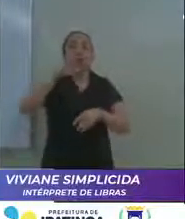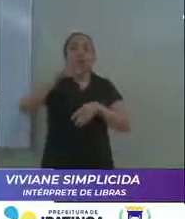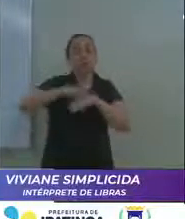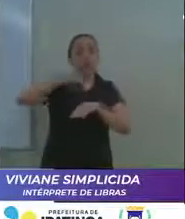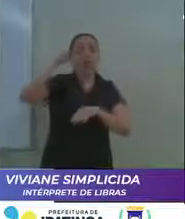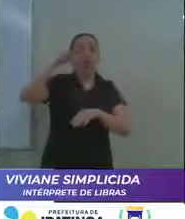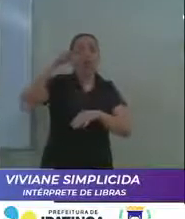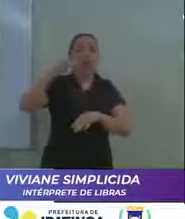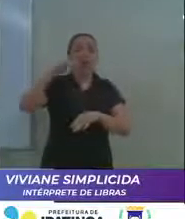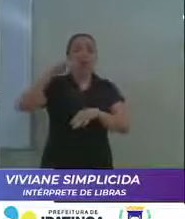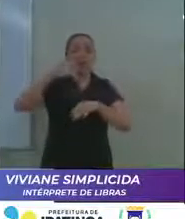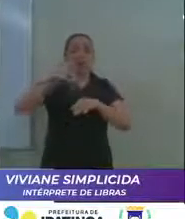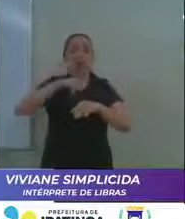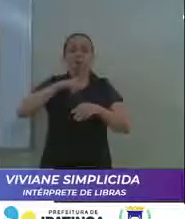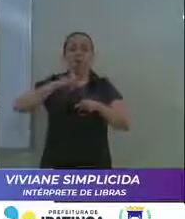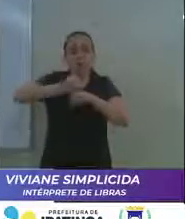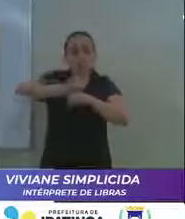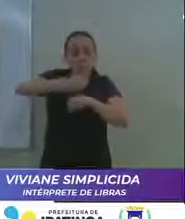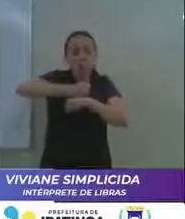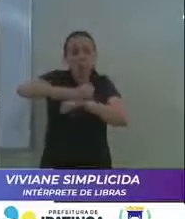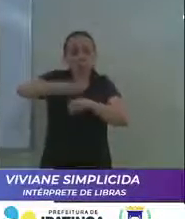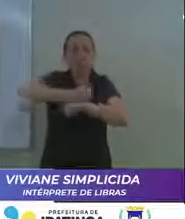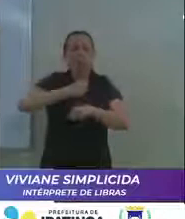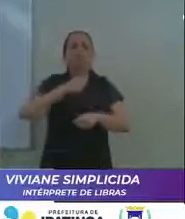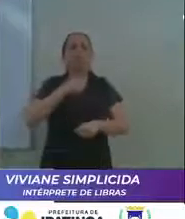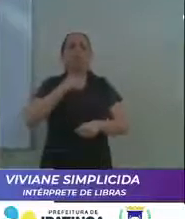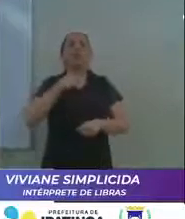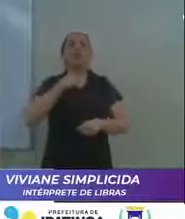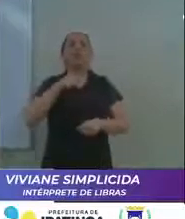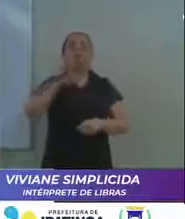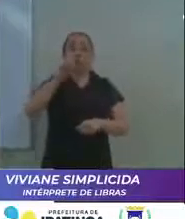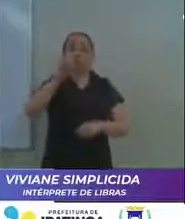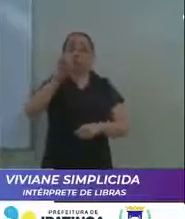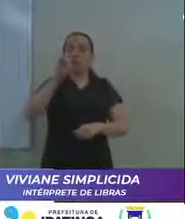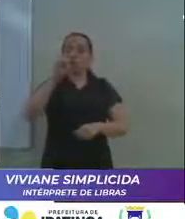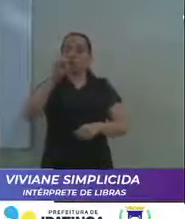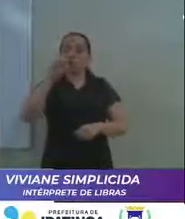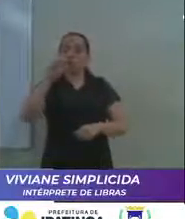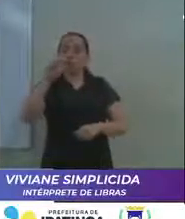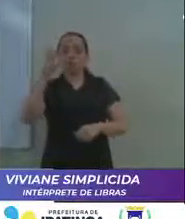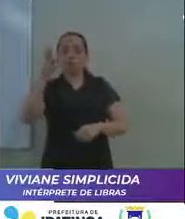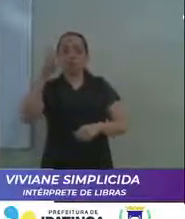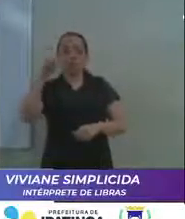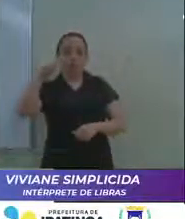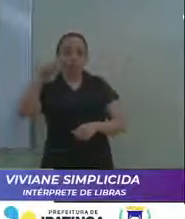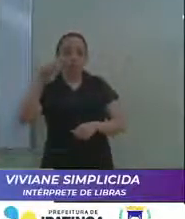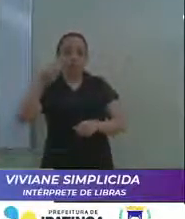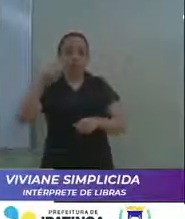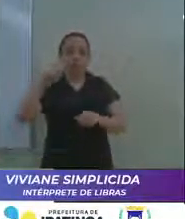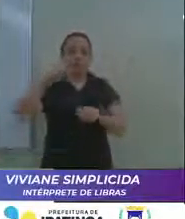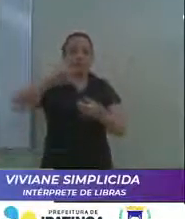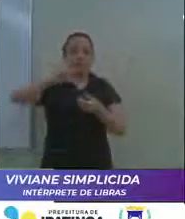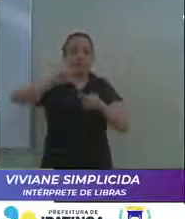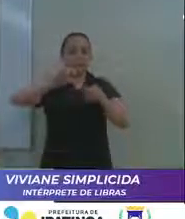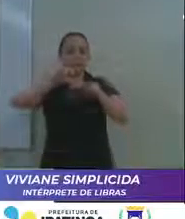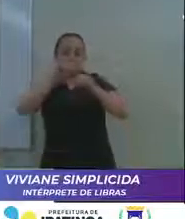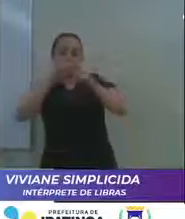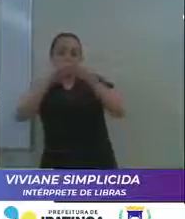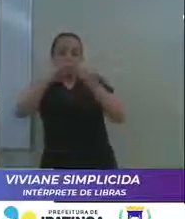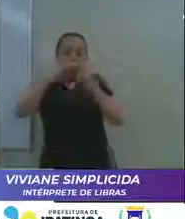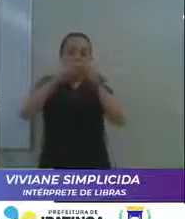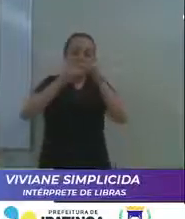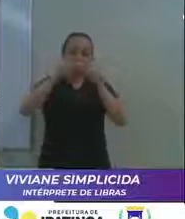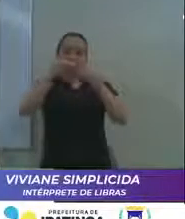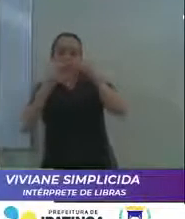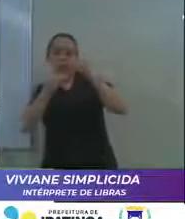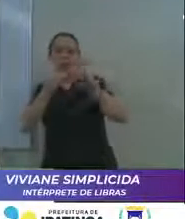que ele dá conta. Então, eu gero uma disfonia. Disfonia é a alteração da voz, né? Então, isso é progressivo.